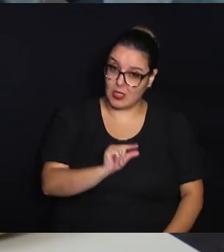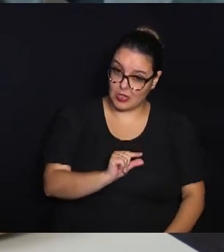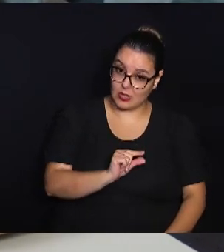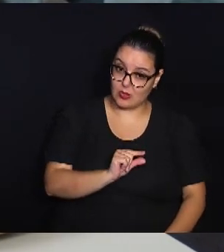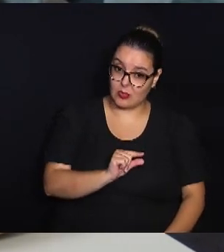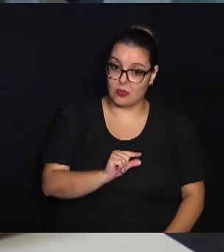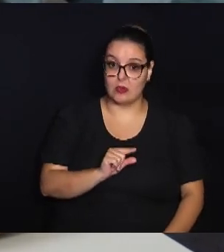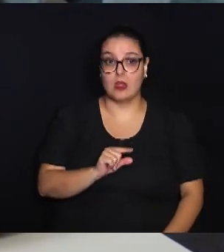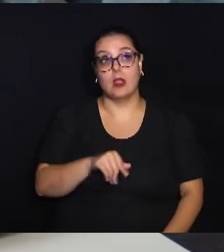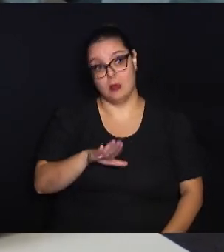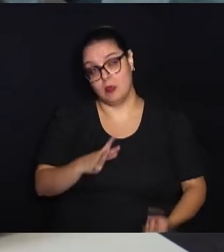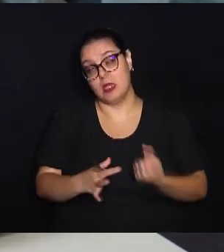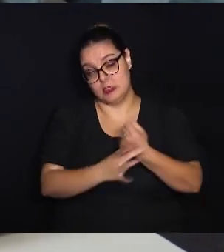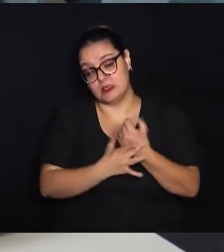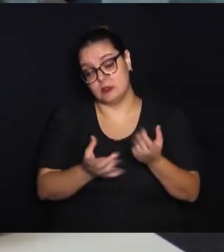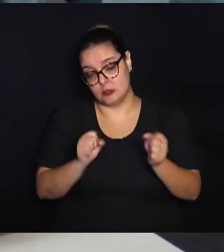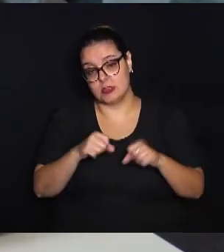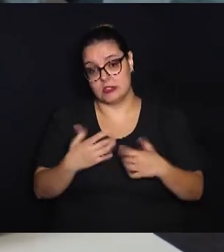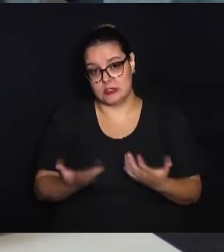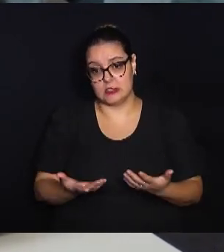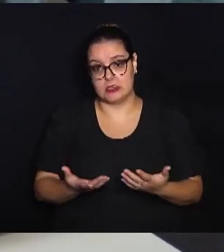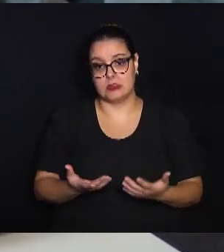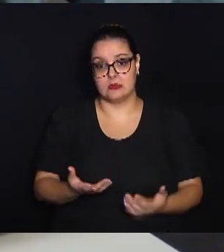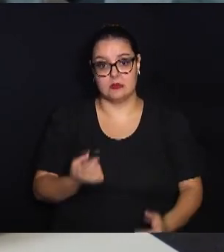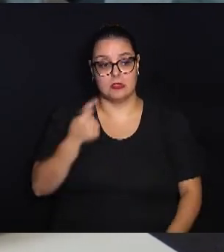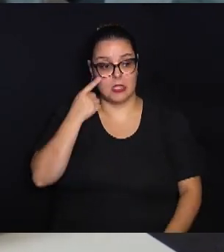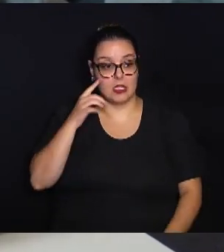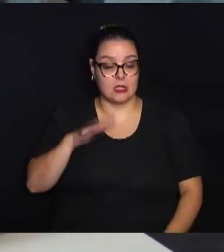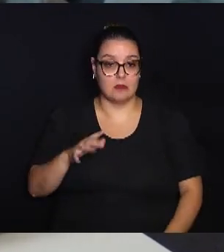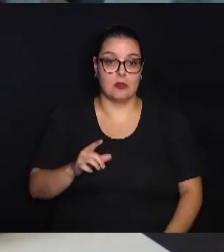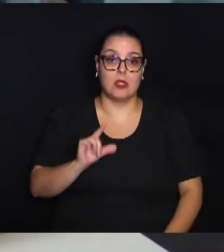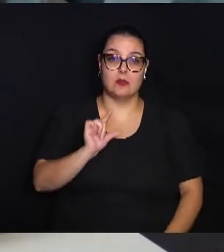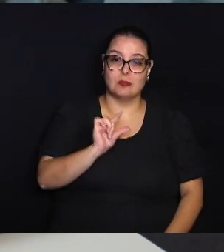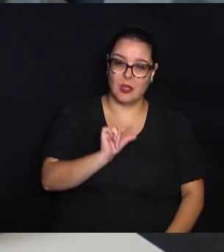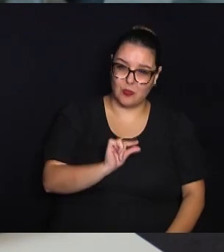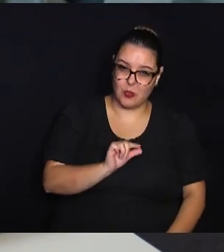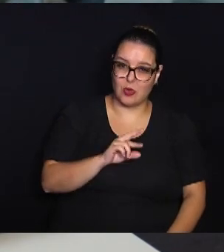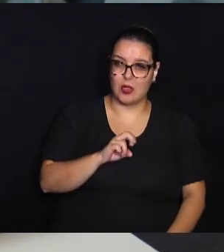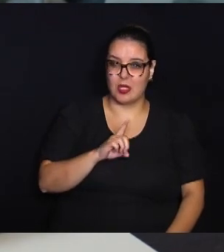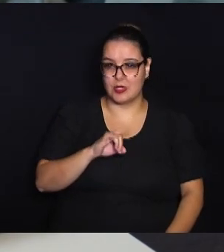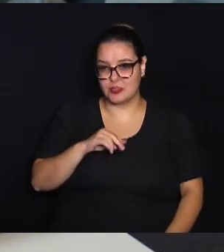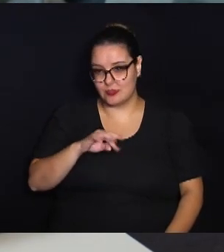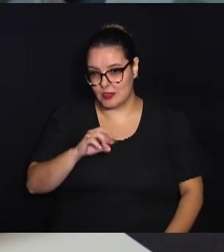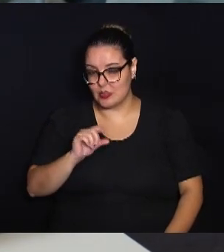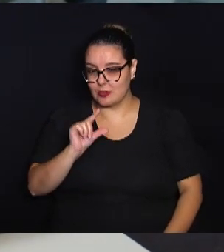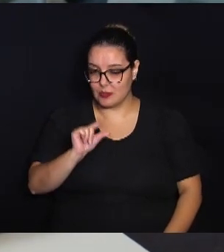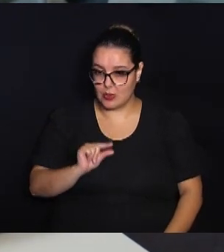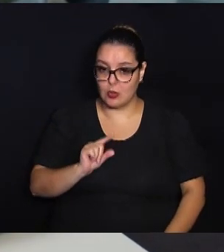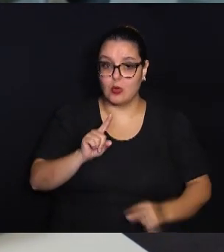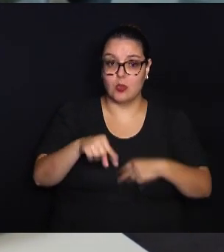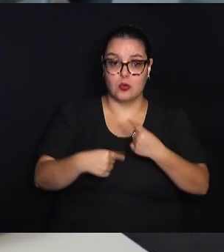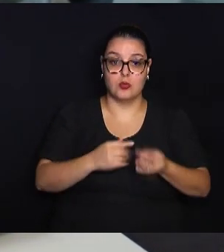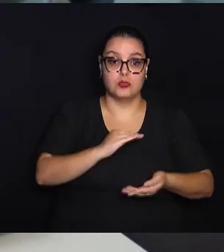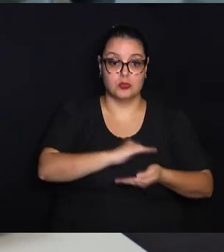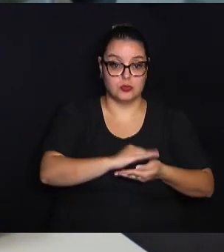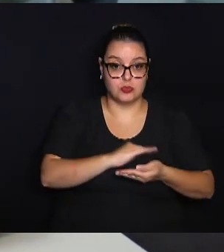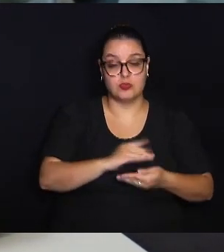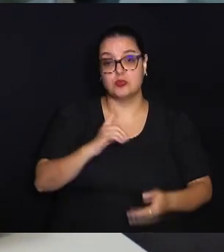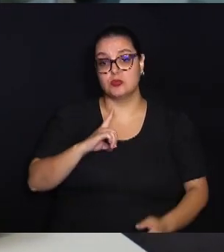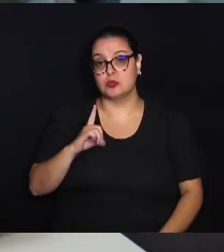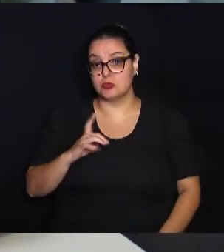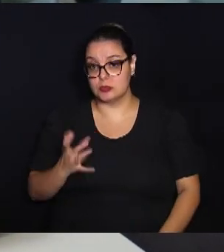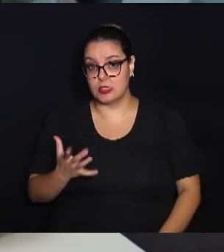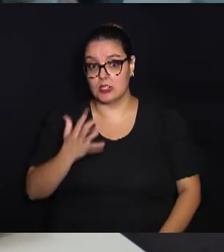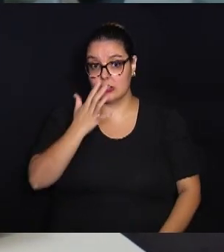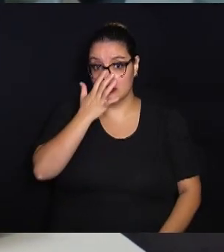menor, ela é mais segura, né, em tese, mas o rendimento dela é menor. Os outros